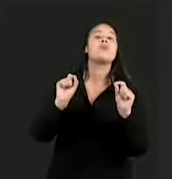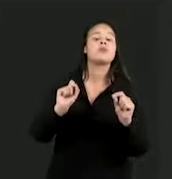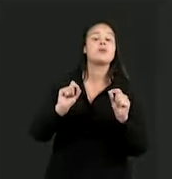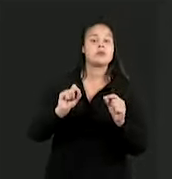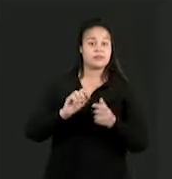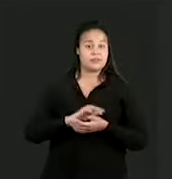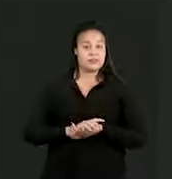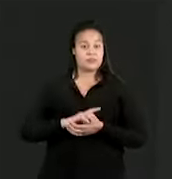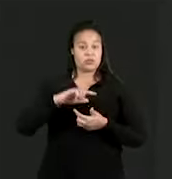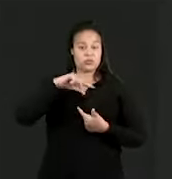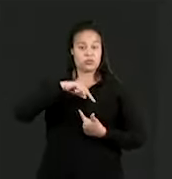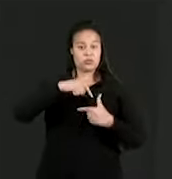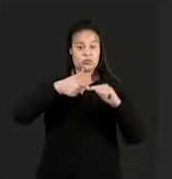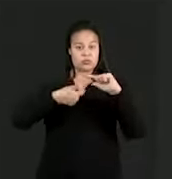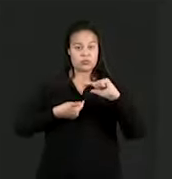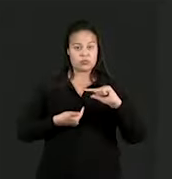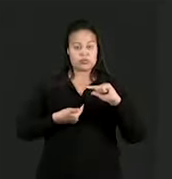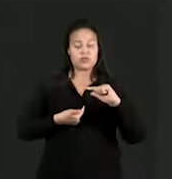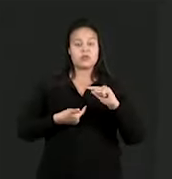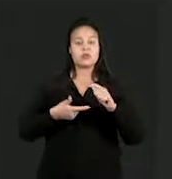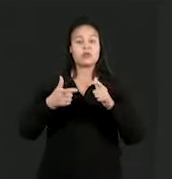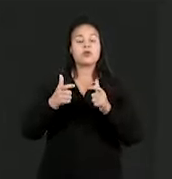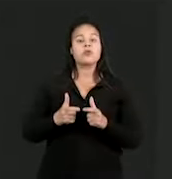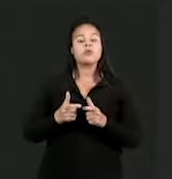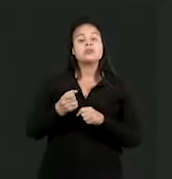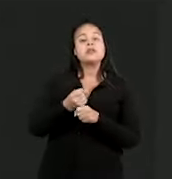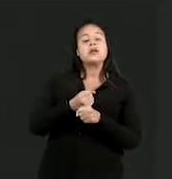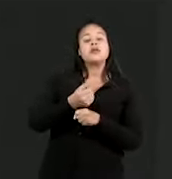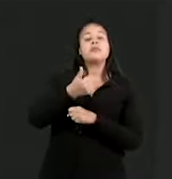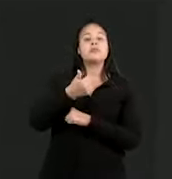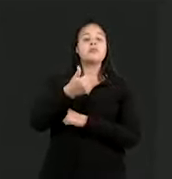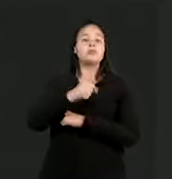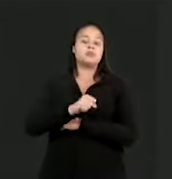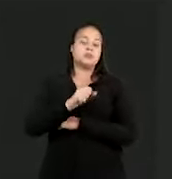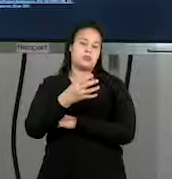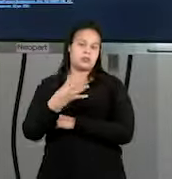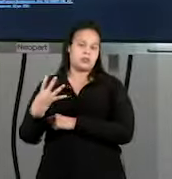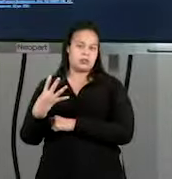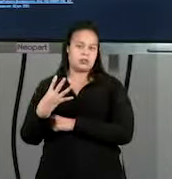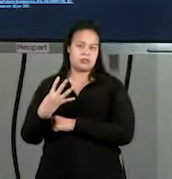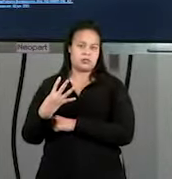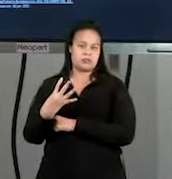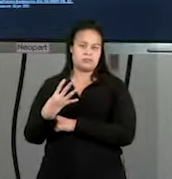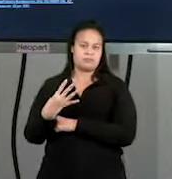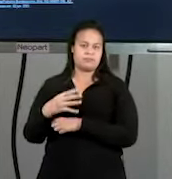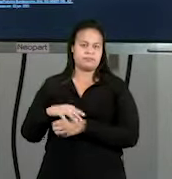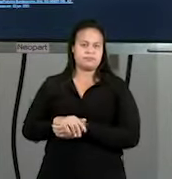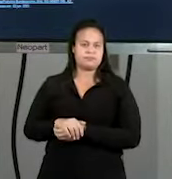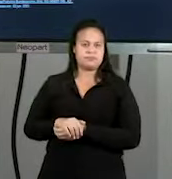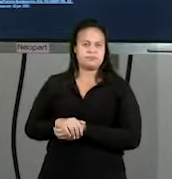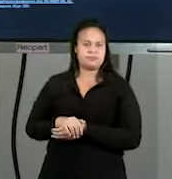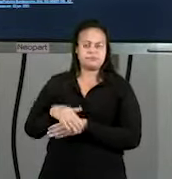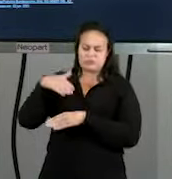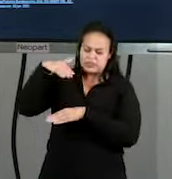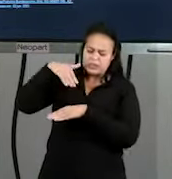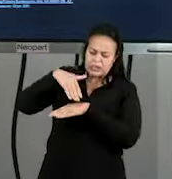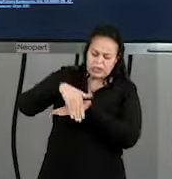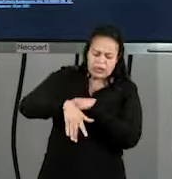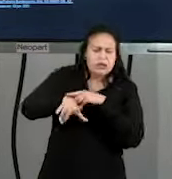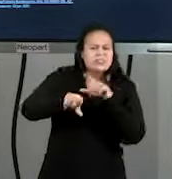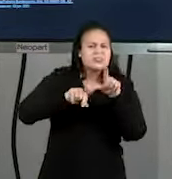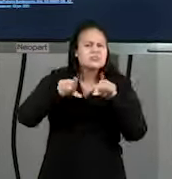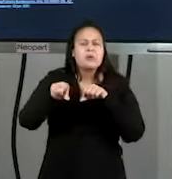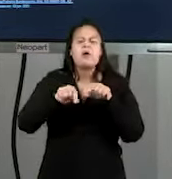em Auschwitz, em maio de 1944. O que seria uma rampa de seleção,